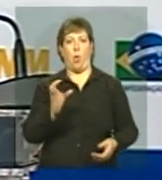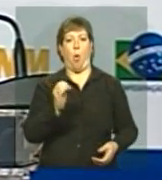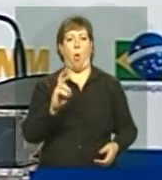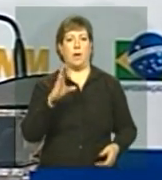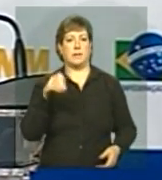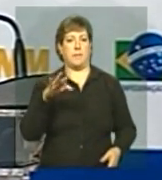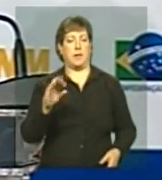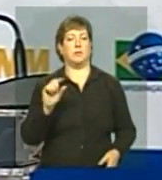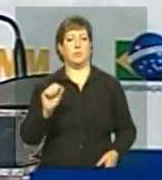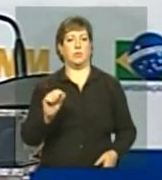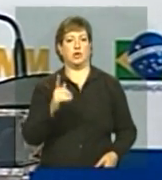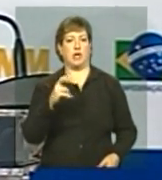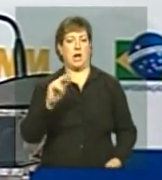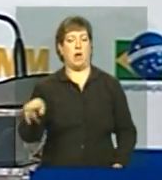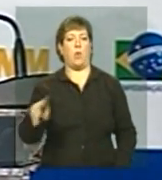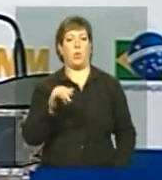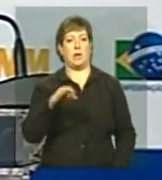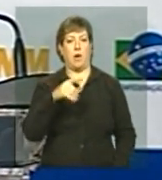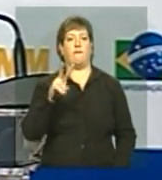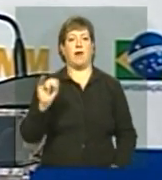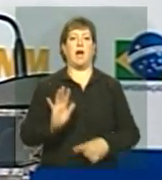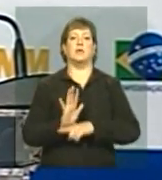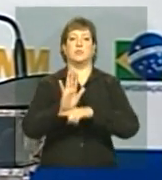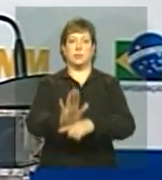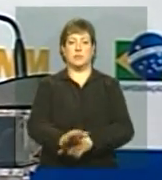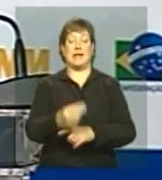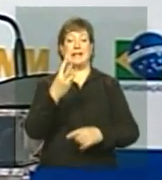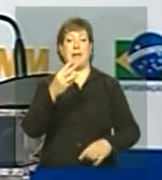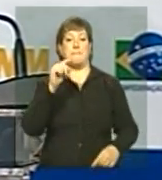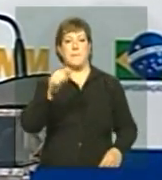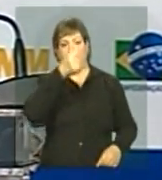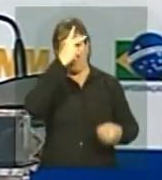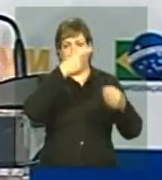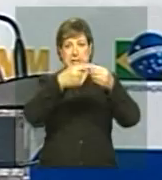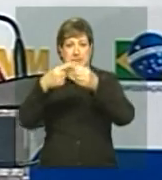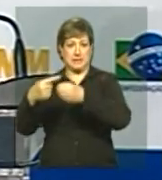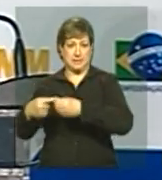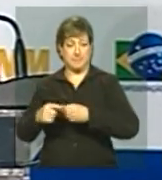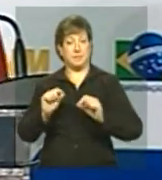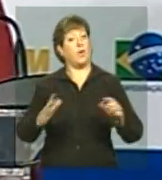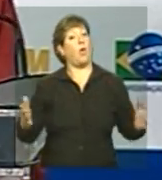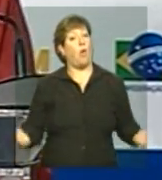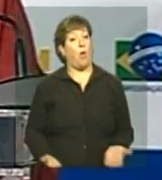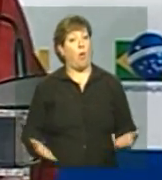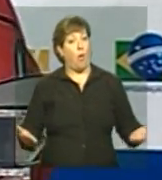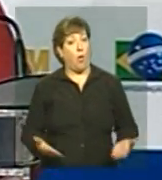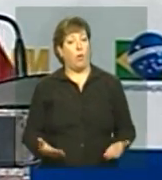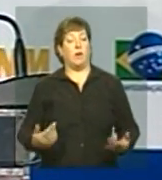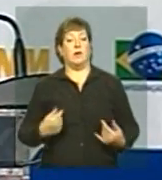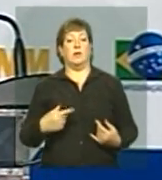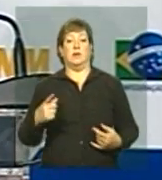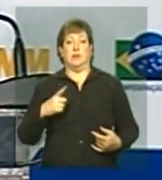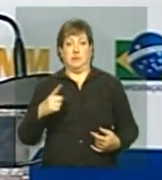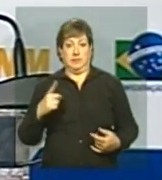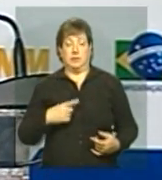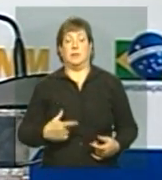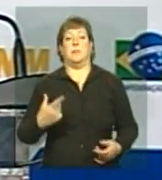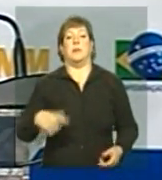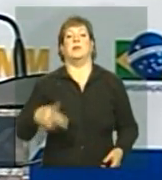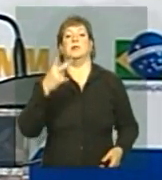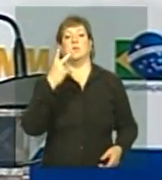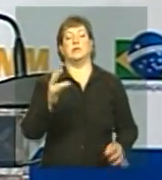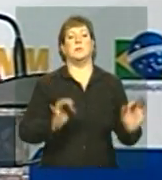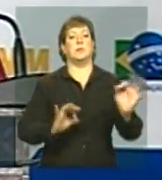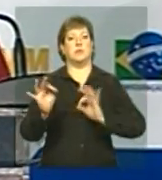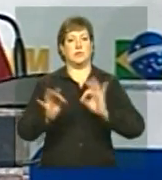Orçamento Geral da União, que vão beneficiar 3 mil municípios. E hoje eu trago dois outros projetos do PAC 2.